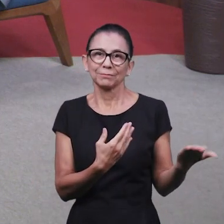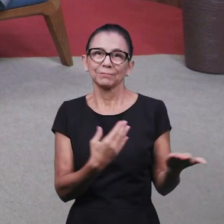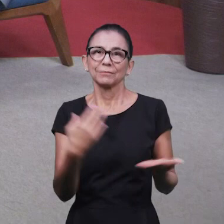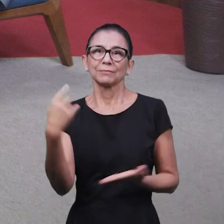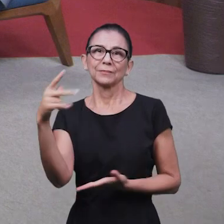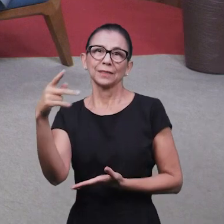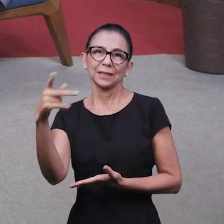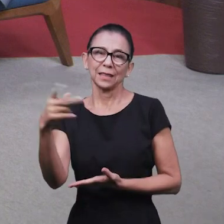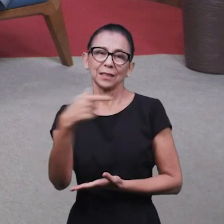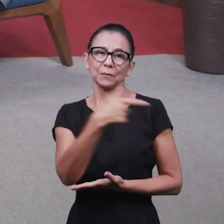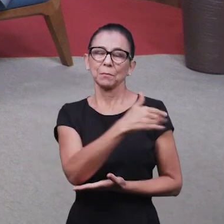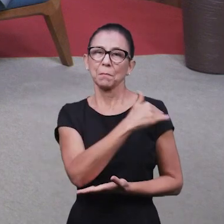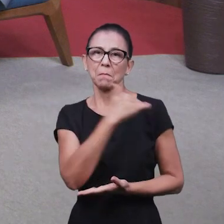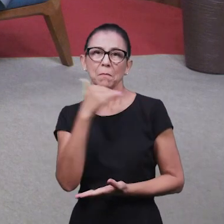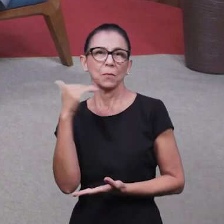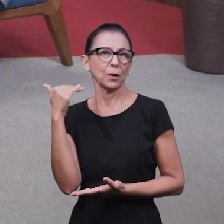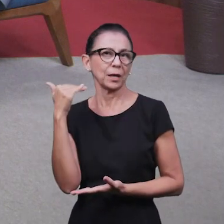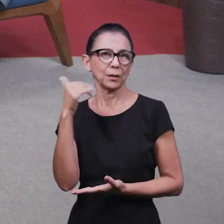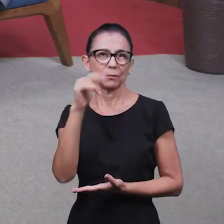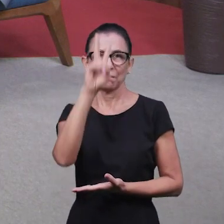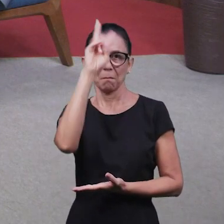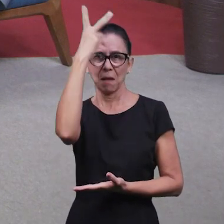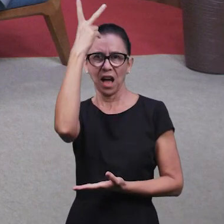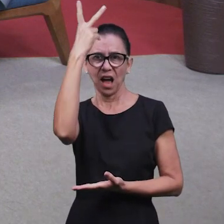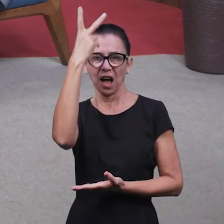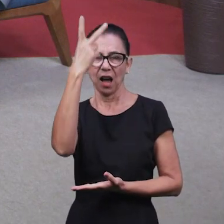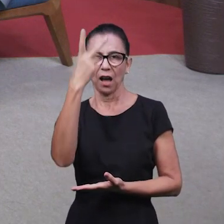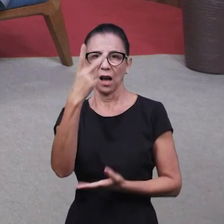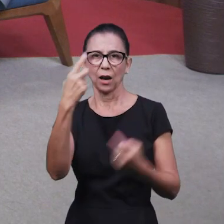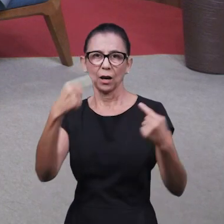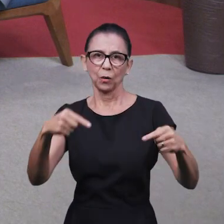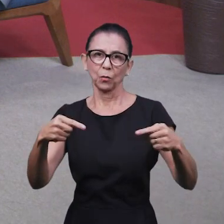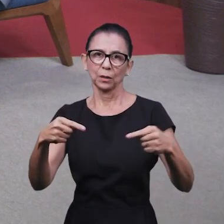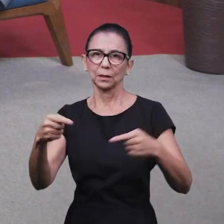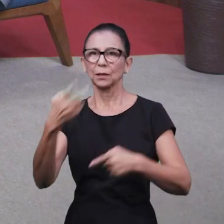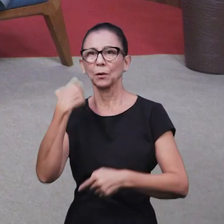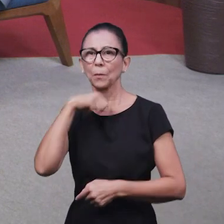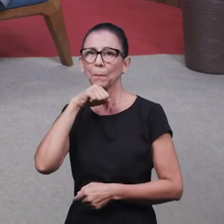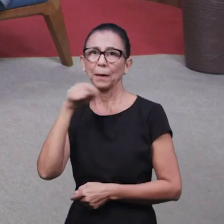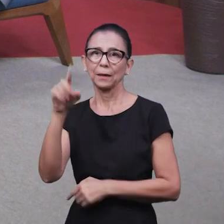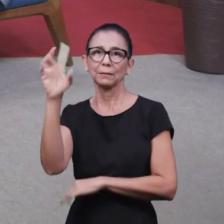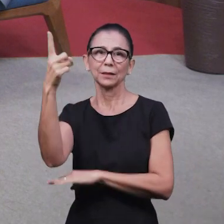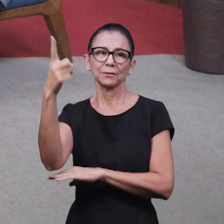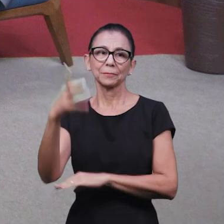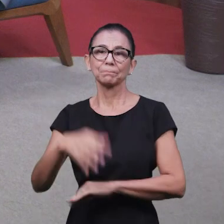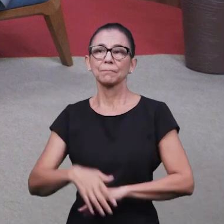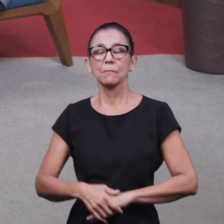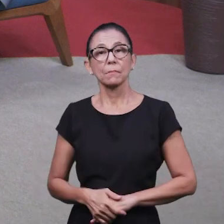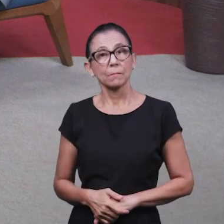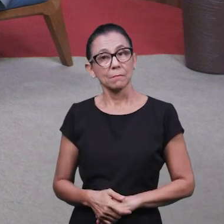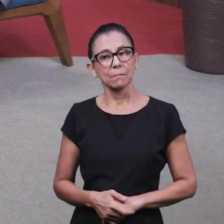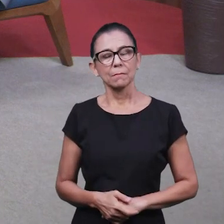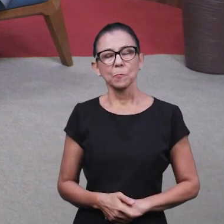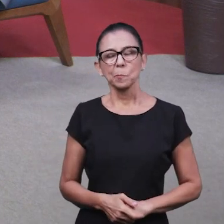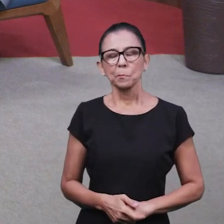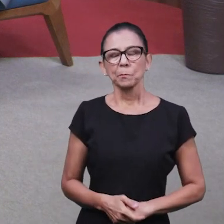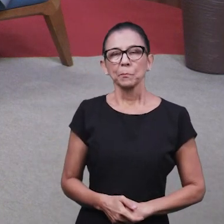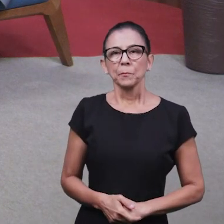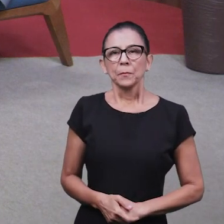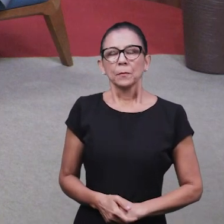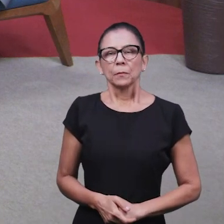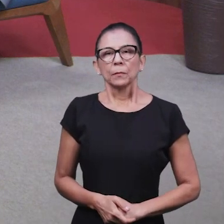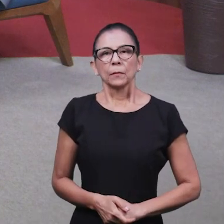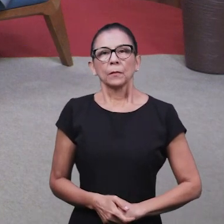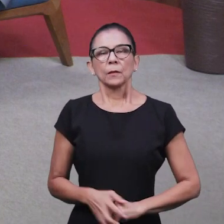seu filho morreu naquela revolta contra o pai, aquela revolta que ele fez contra o pai. Que coisa, hein? Um outro